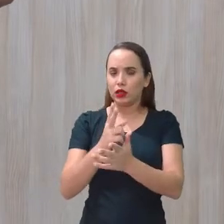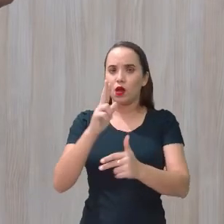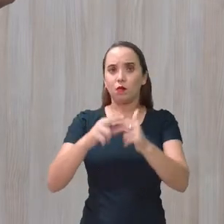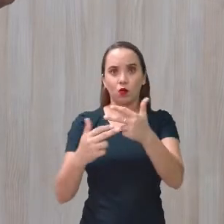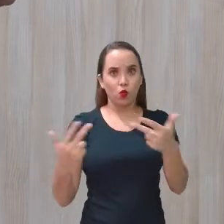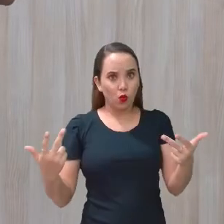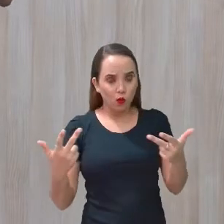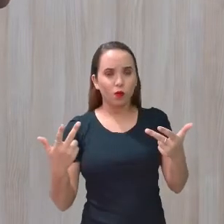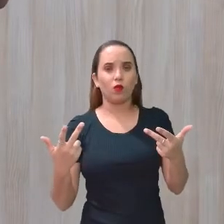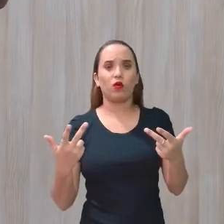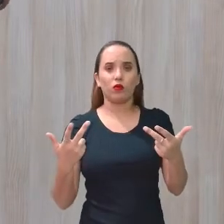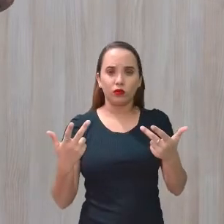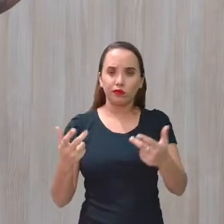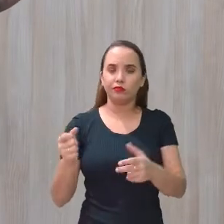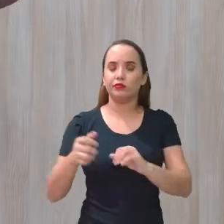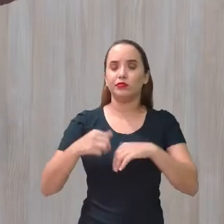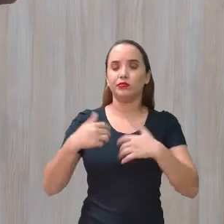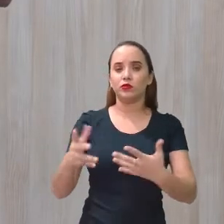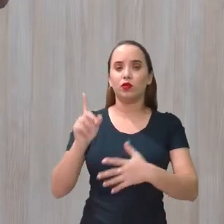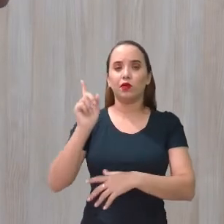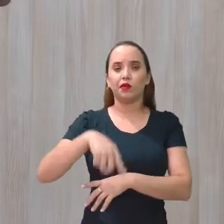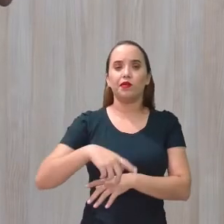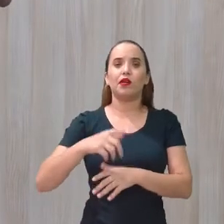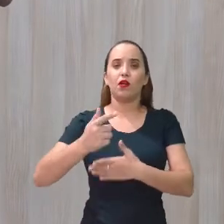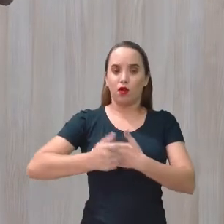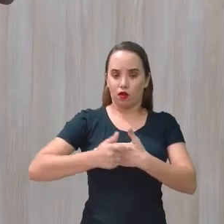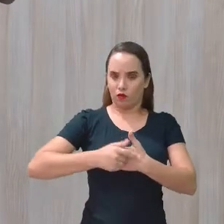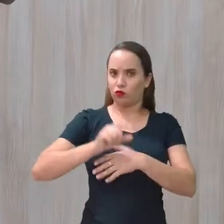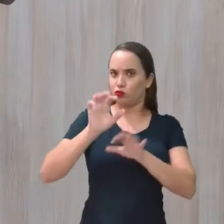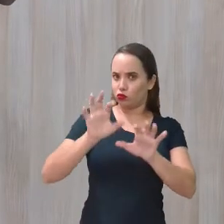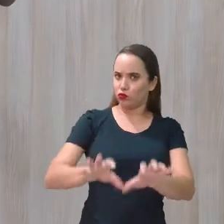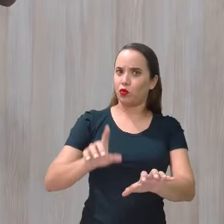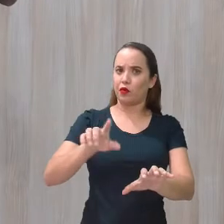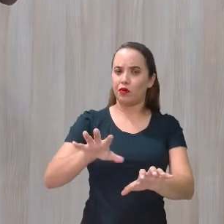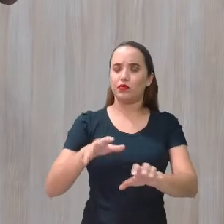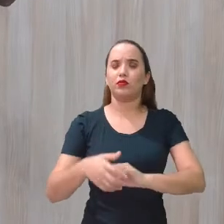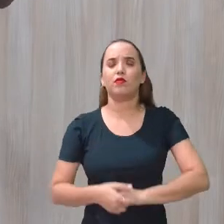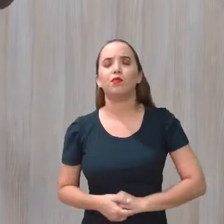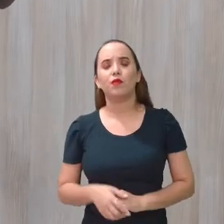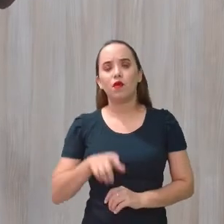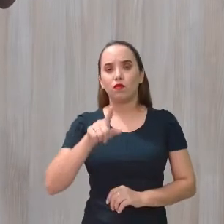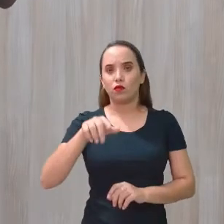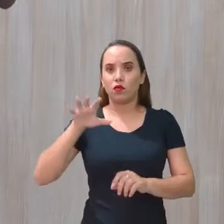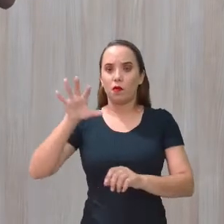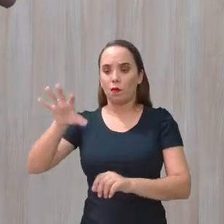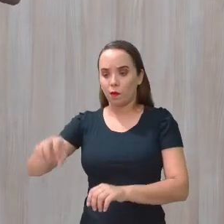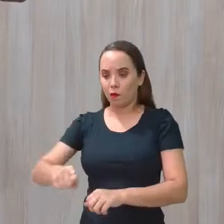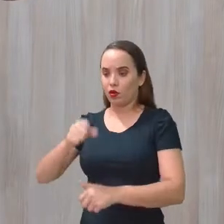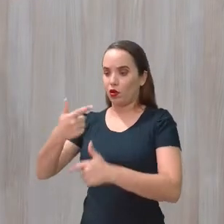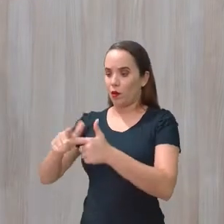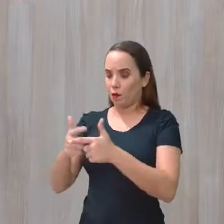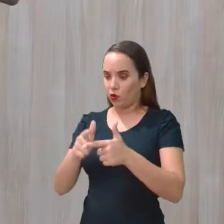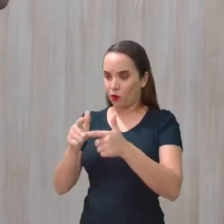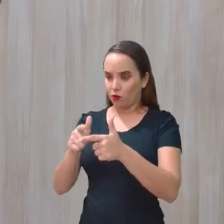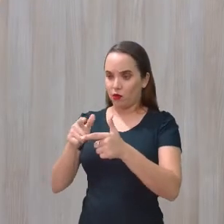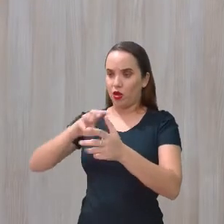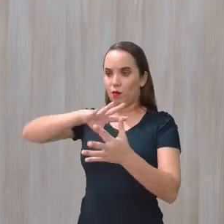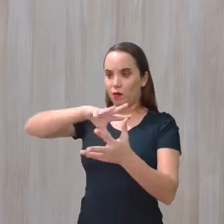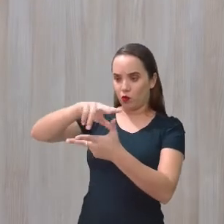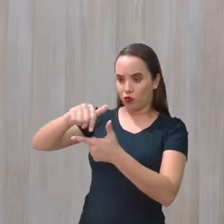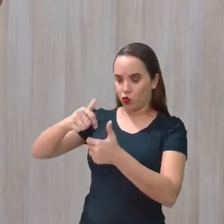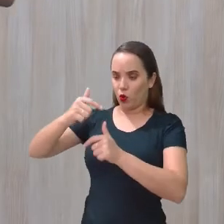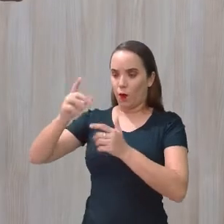real, tá certo? Então as equações ela tem essas funções de você pegar problemas do mundo real, transformar